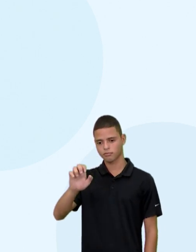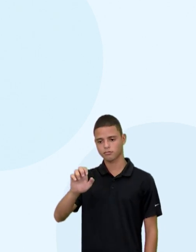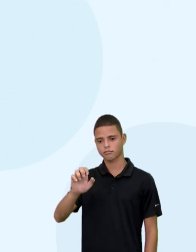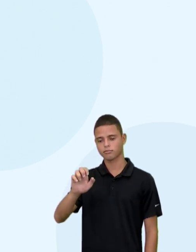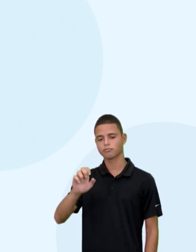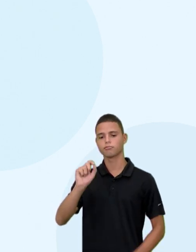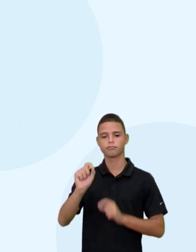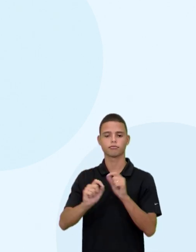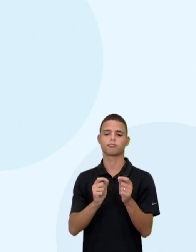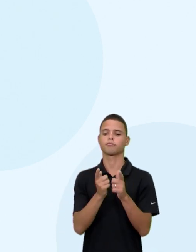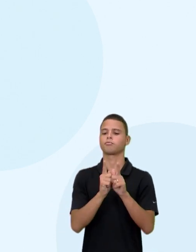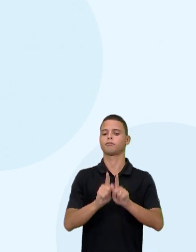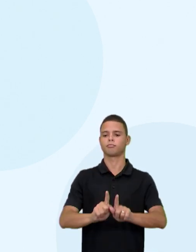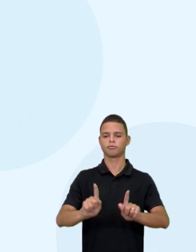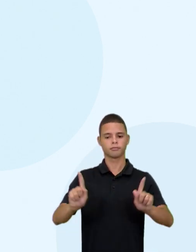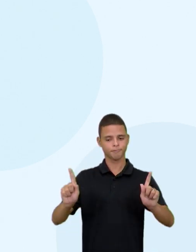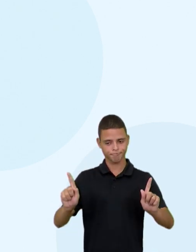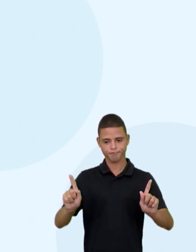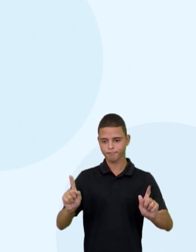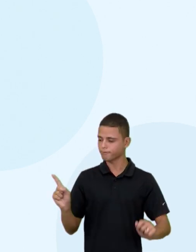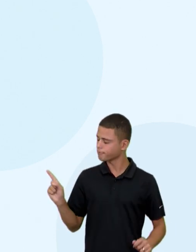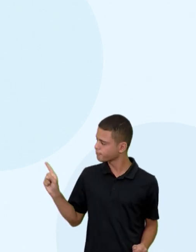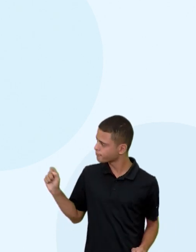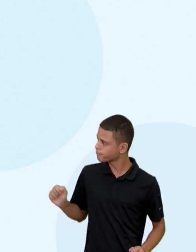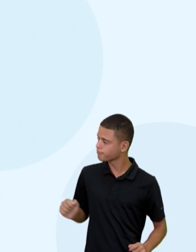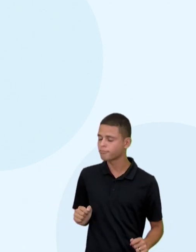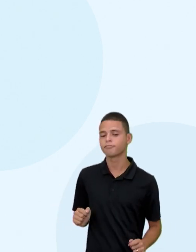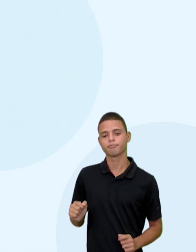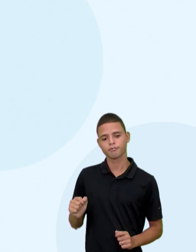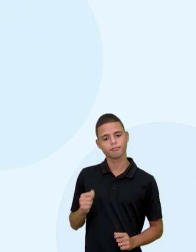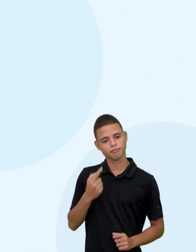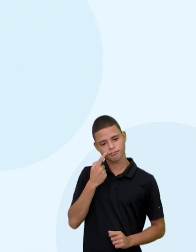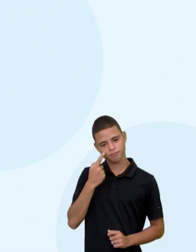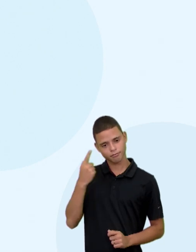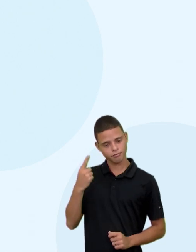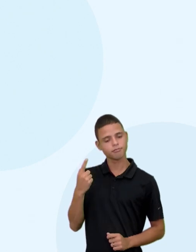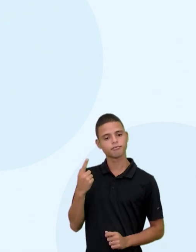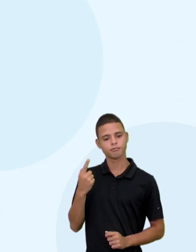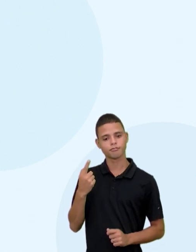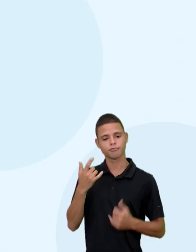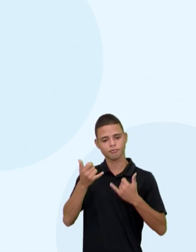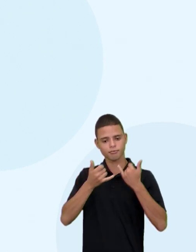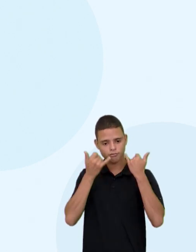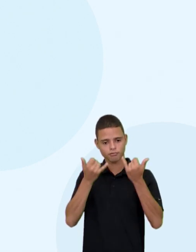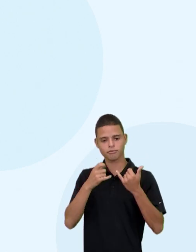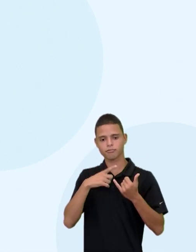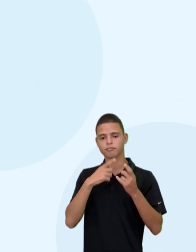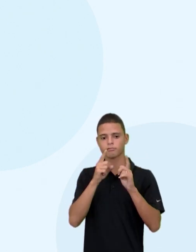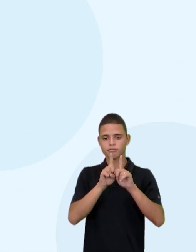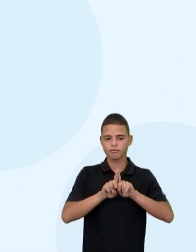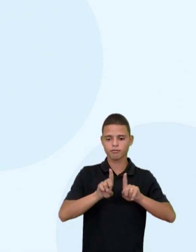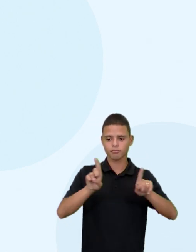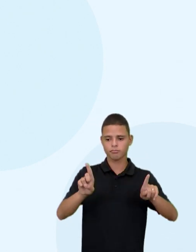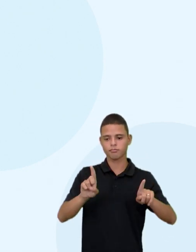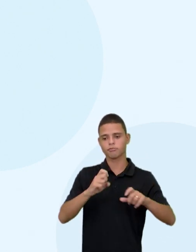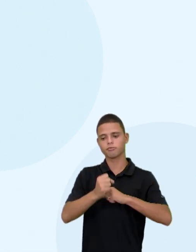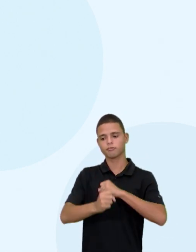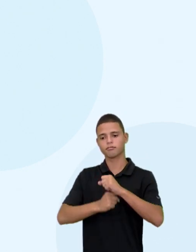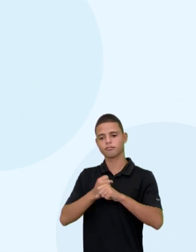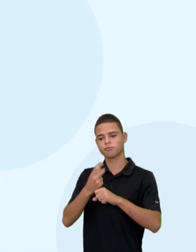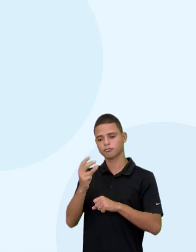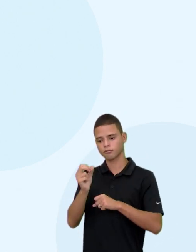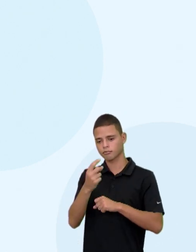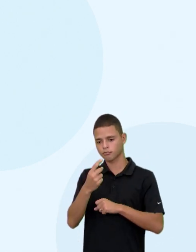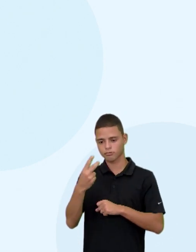divórcios. Olha aí como ele é rico em informações. Então ele tem lá panorama de divórcios de 2020,